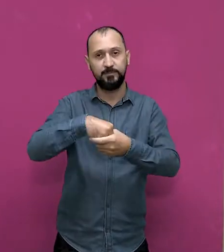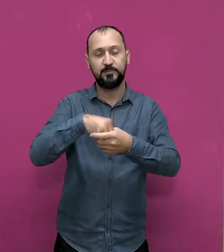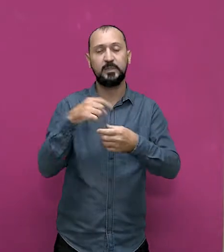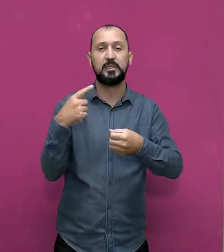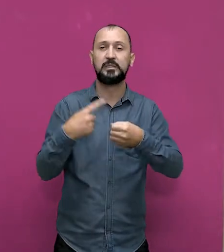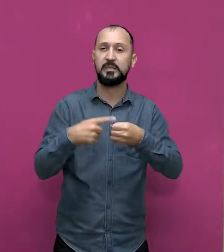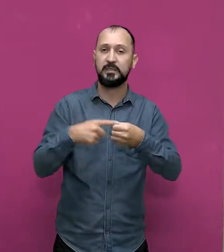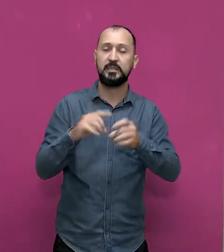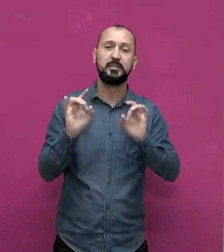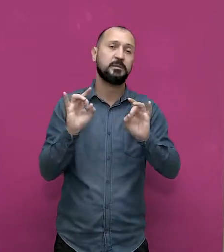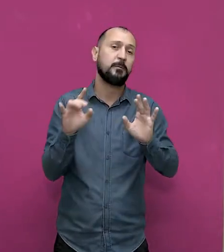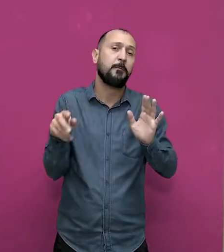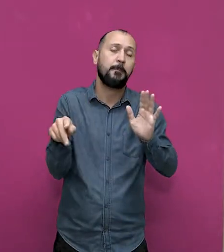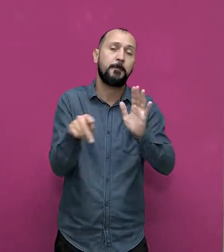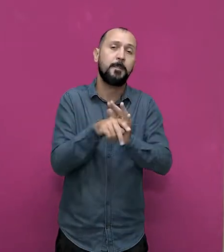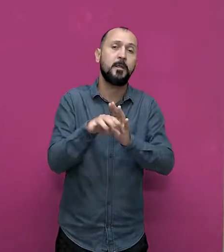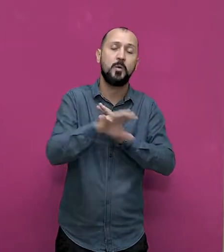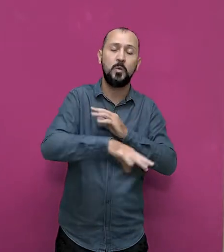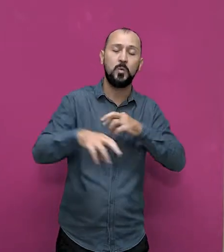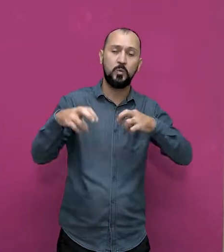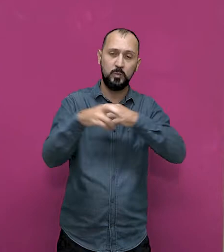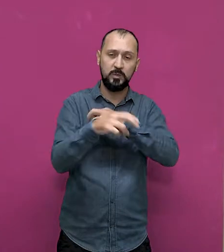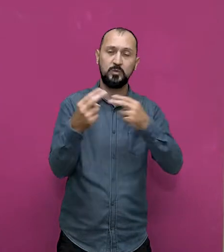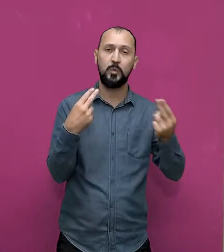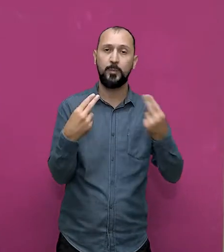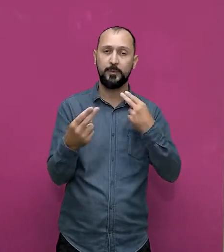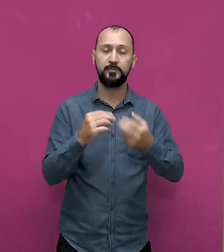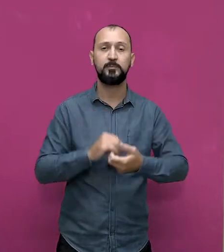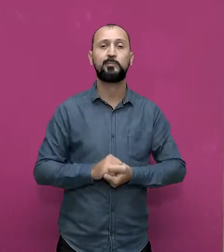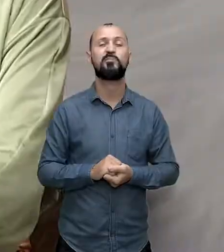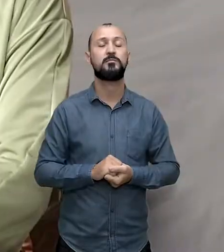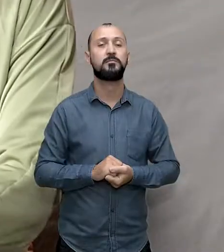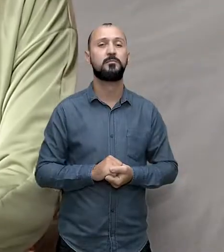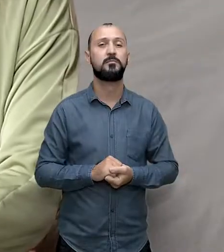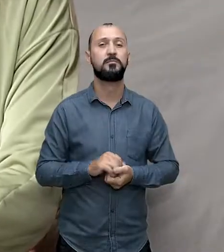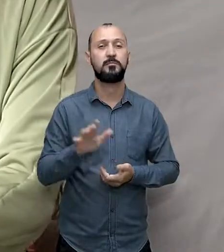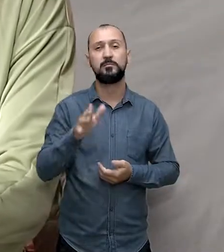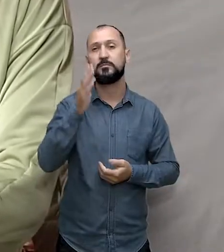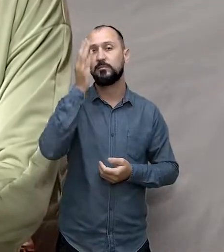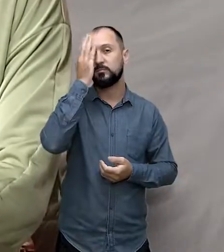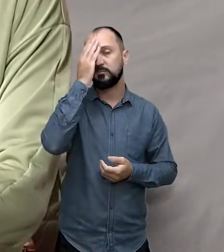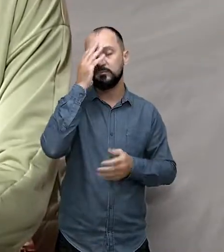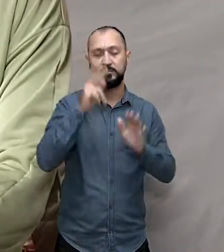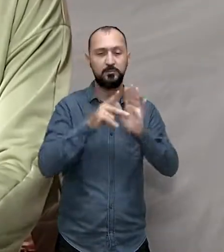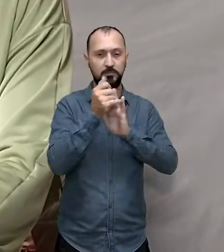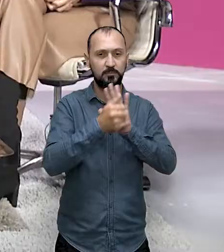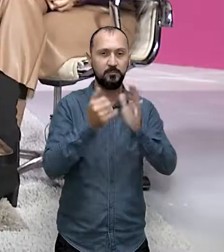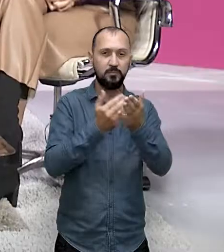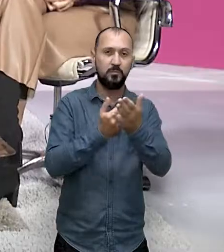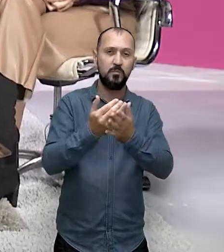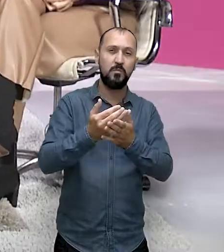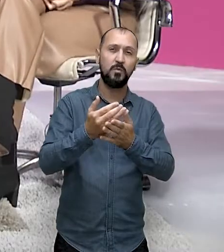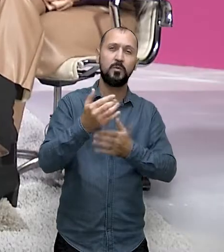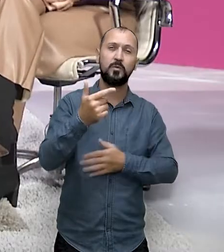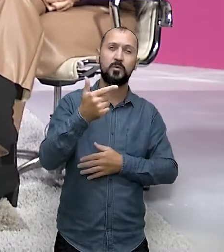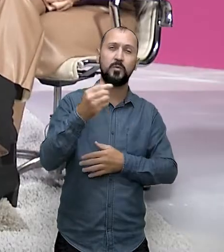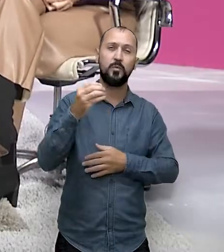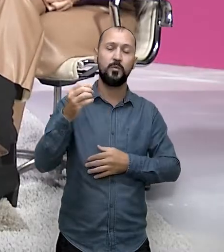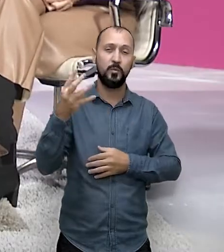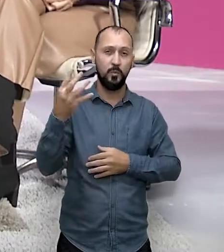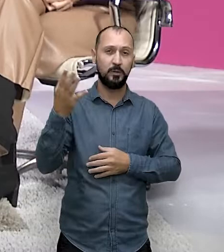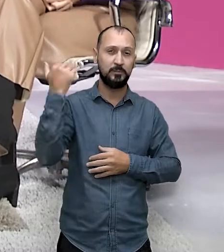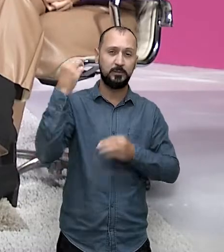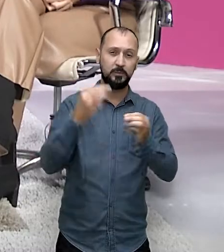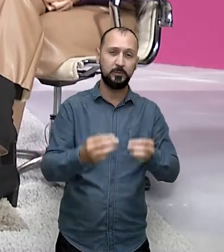aplicado nas cidades, especificamente no trânsito urbano. Catiana, a gente sabe que esse projeto começou lá em 2004